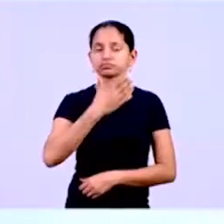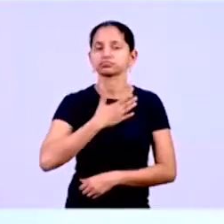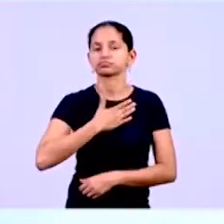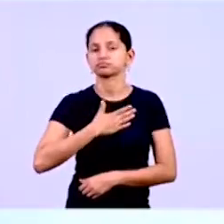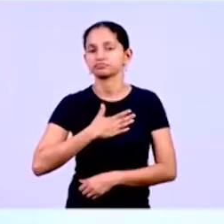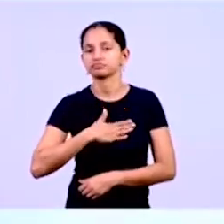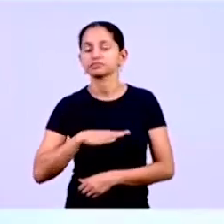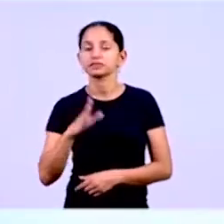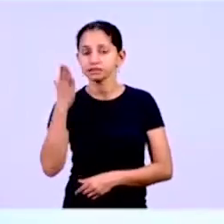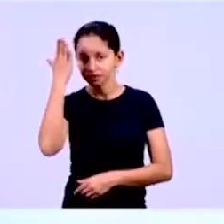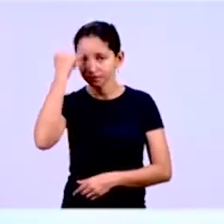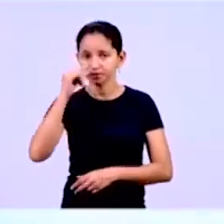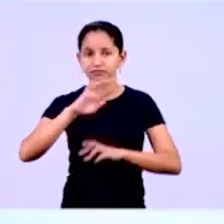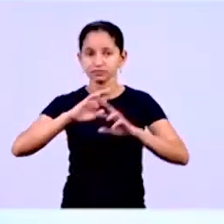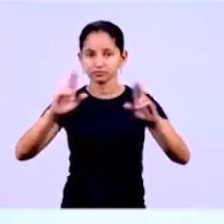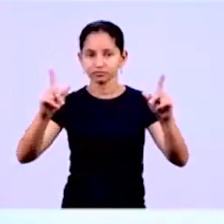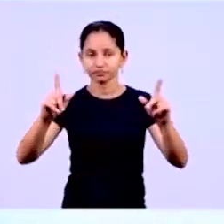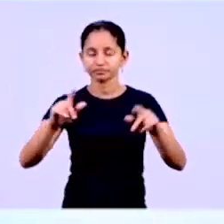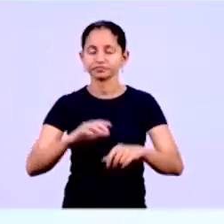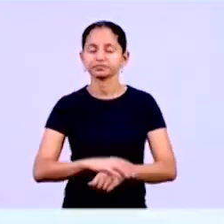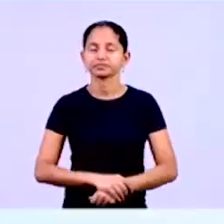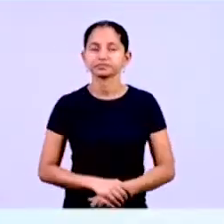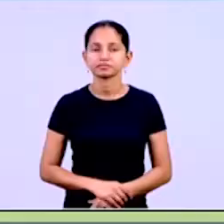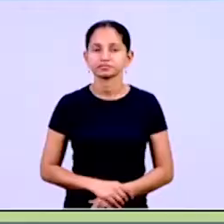vamos saber diferenciar isso aí.